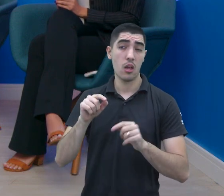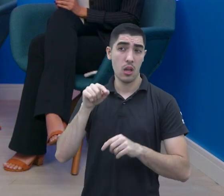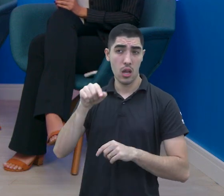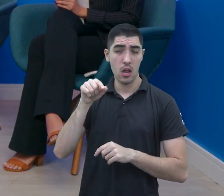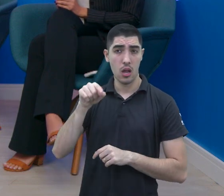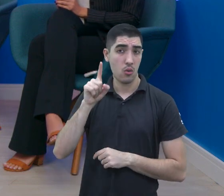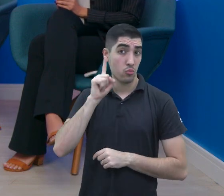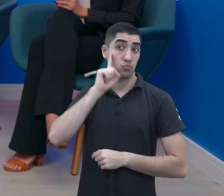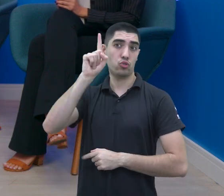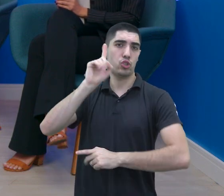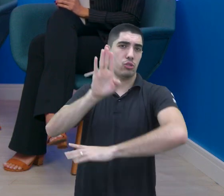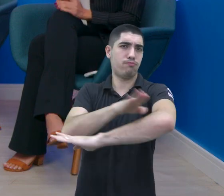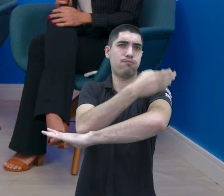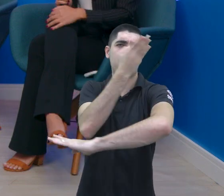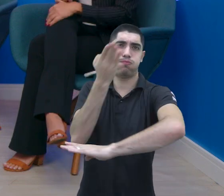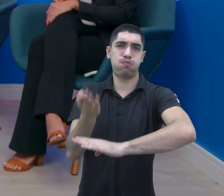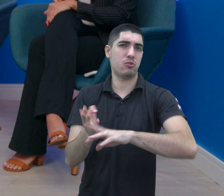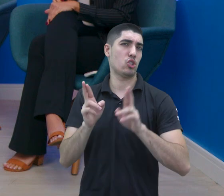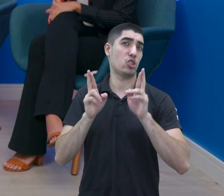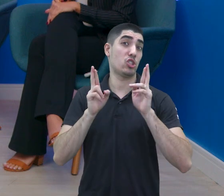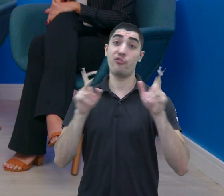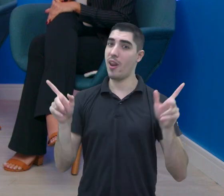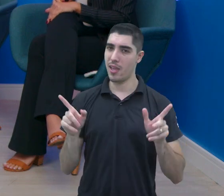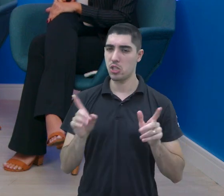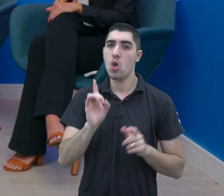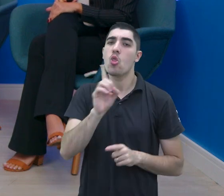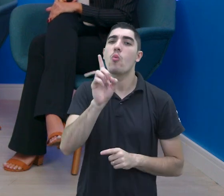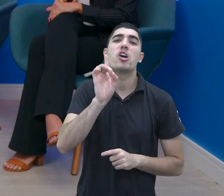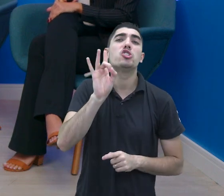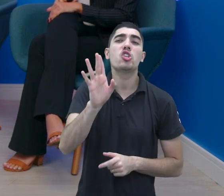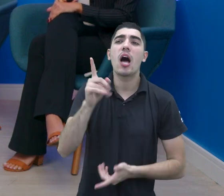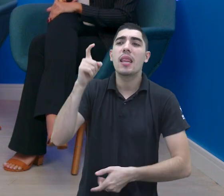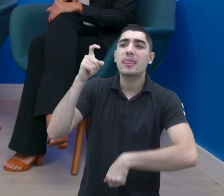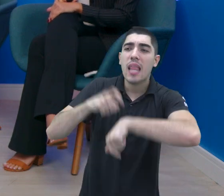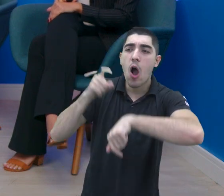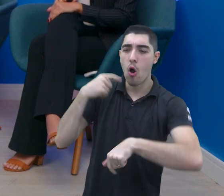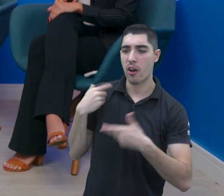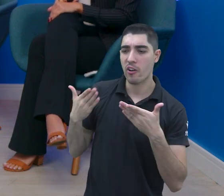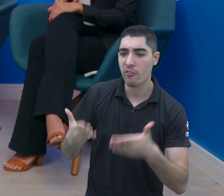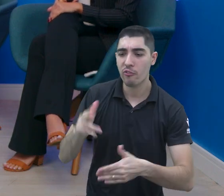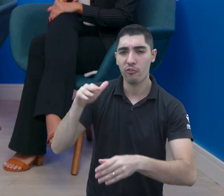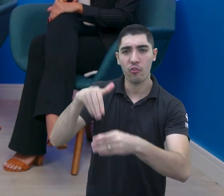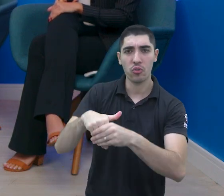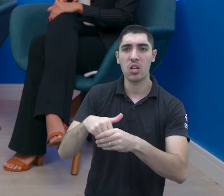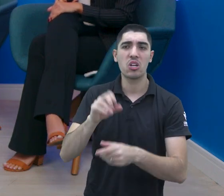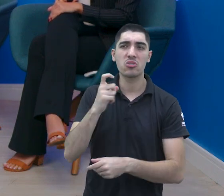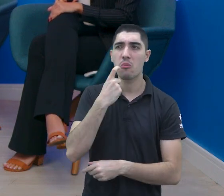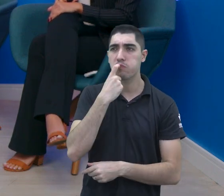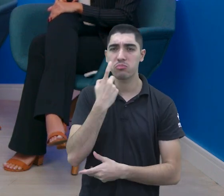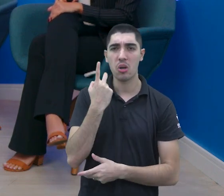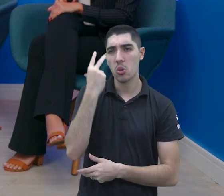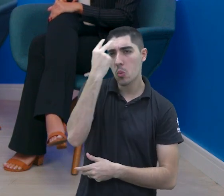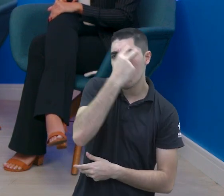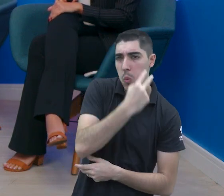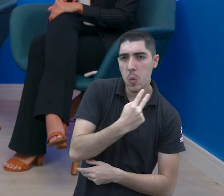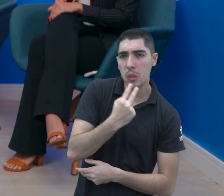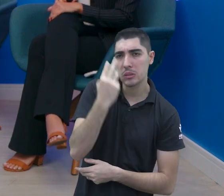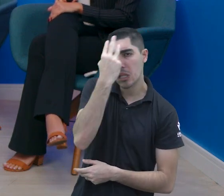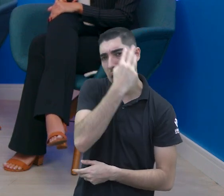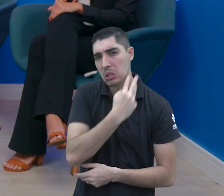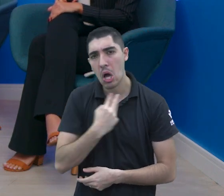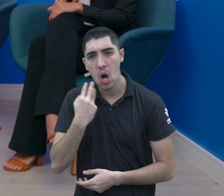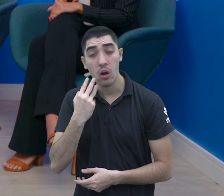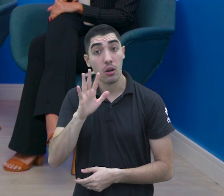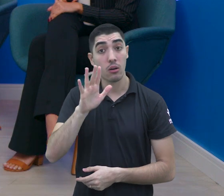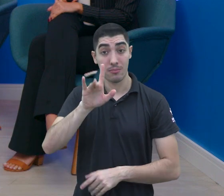dia todo muito diferente, e não ali só aquele período de votar, para quem vai no domingo de manhã, por exemplo, não são só aquelas 2, 3 horas